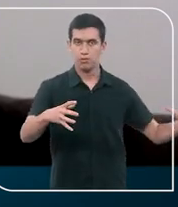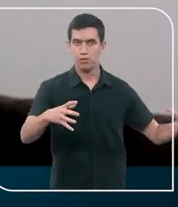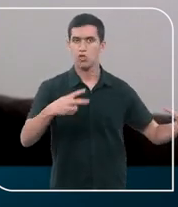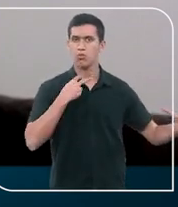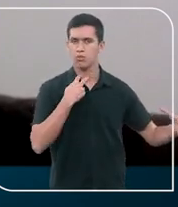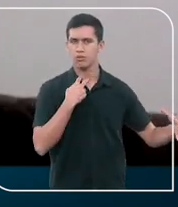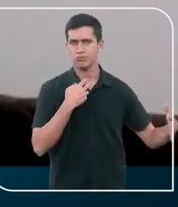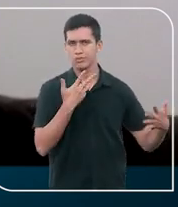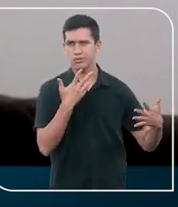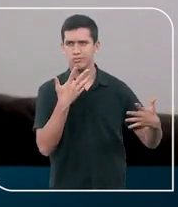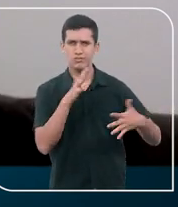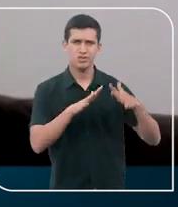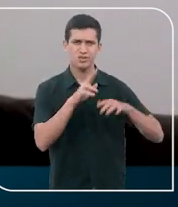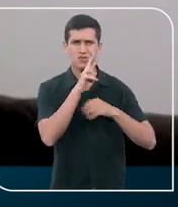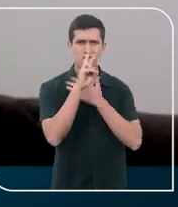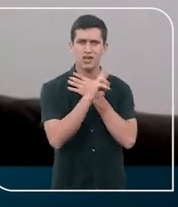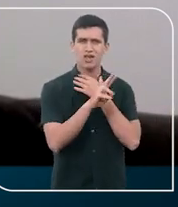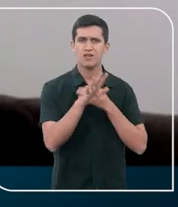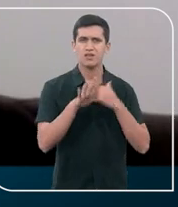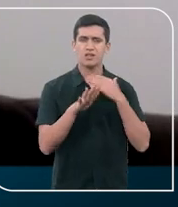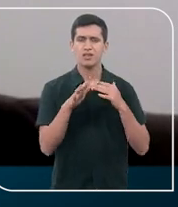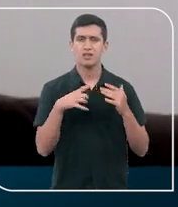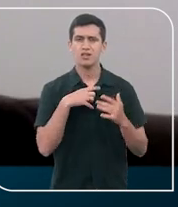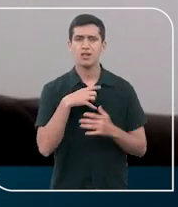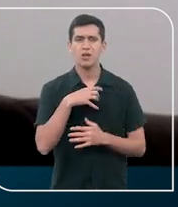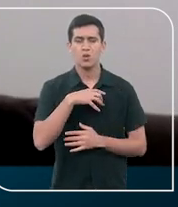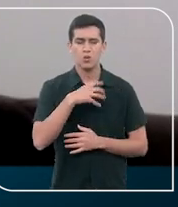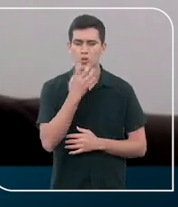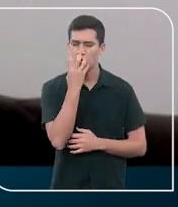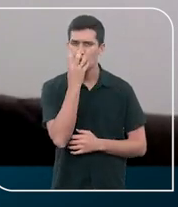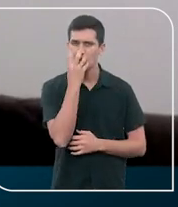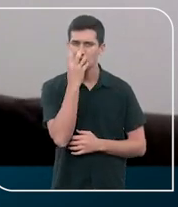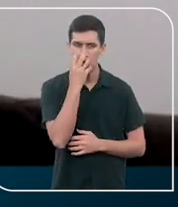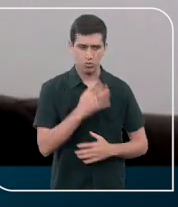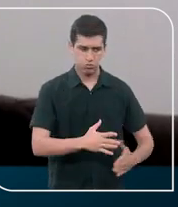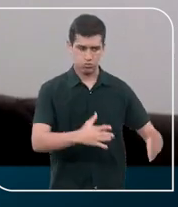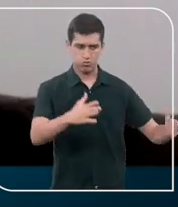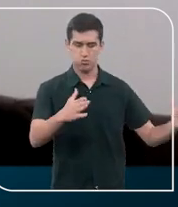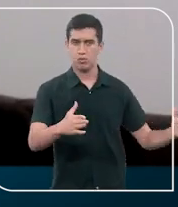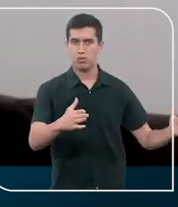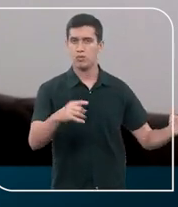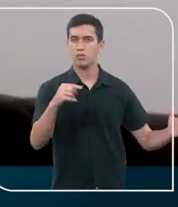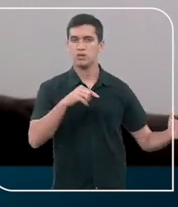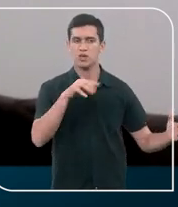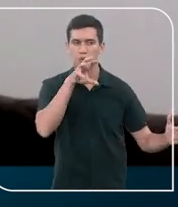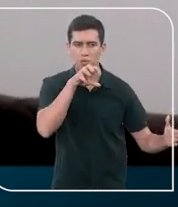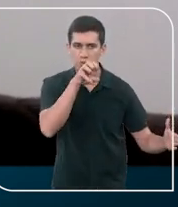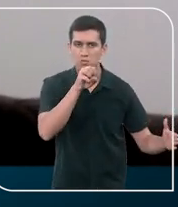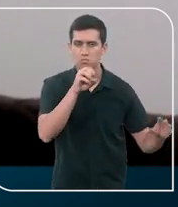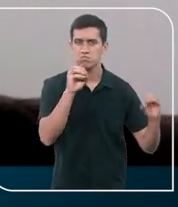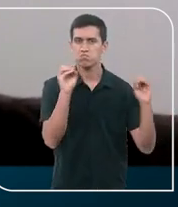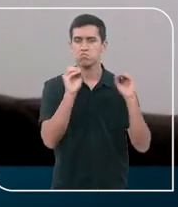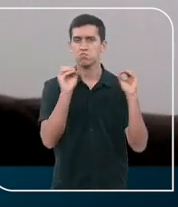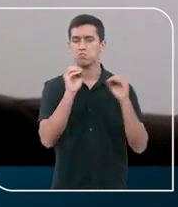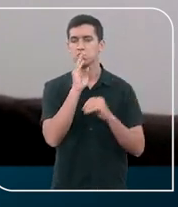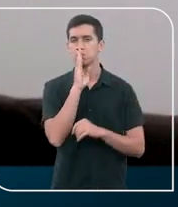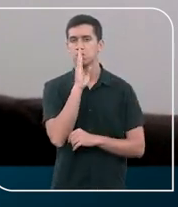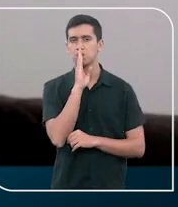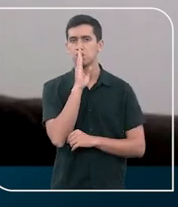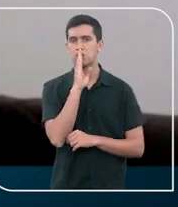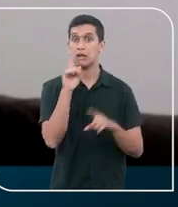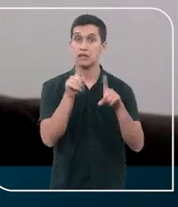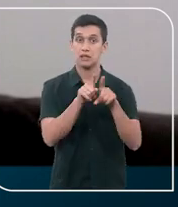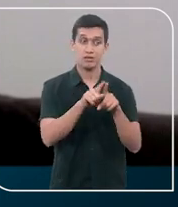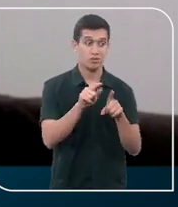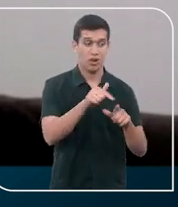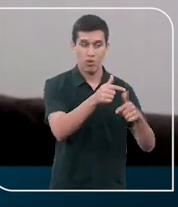verdade ele não oferece, ele nem late, e tem um monte de pequenininhos que podem sim vir causar aí, tirar o